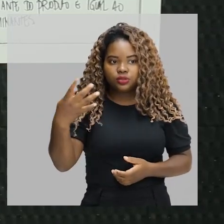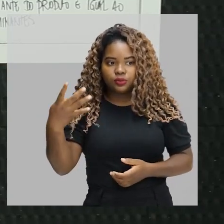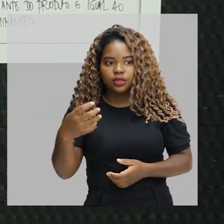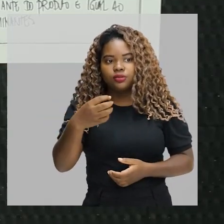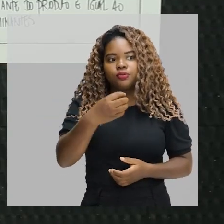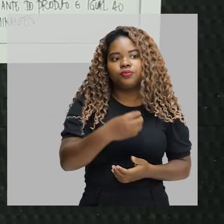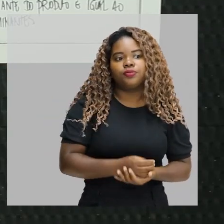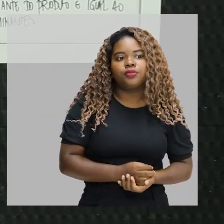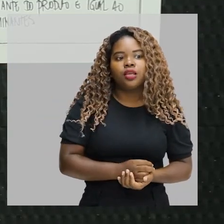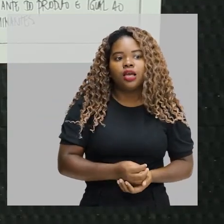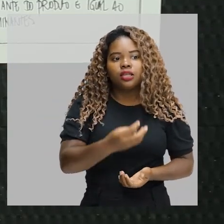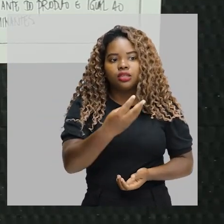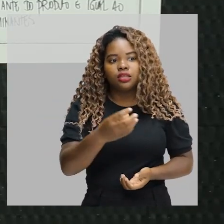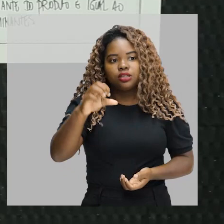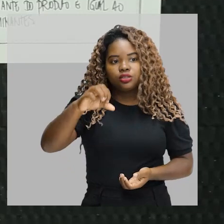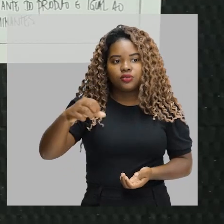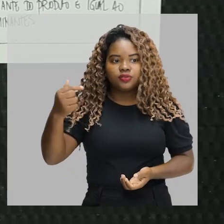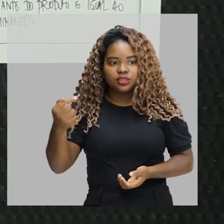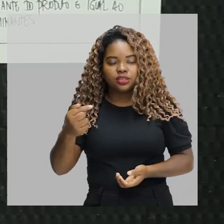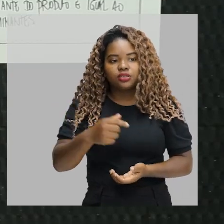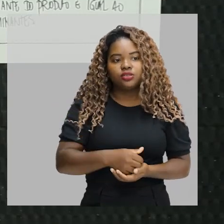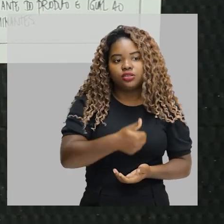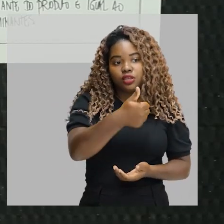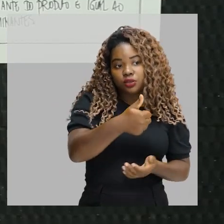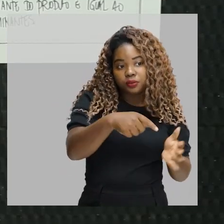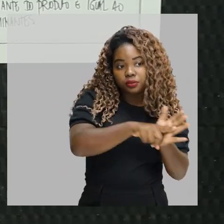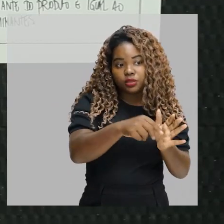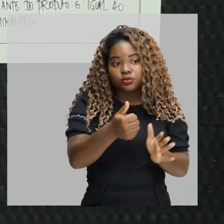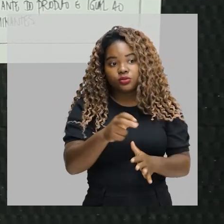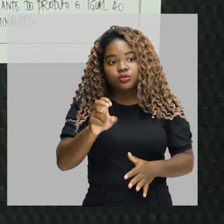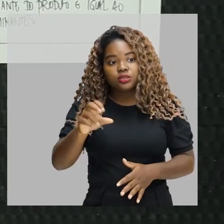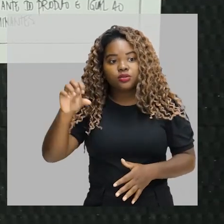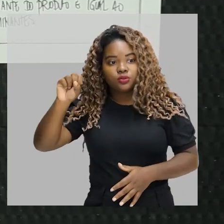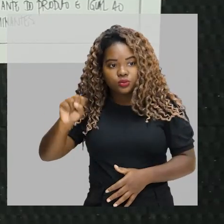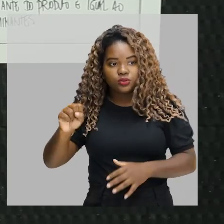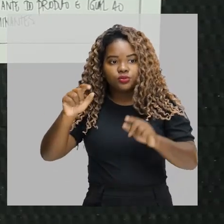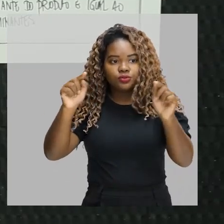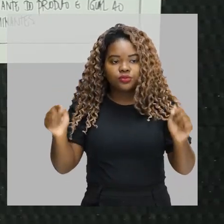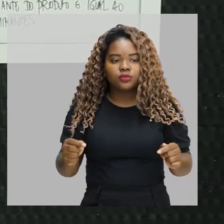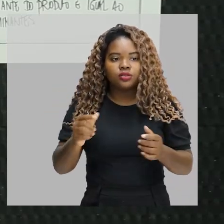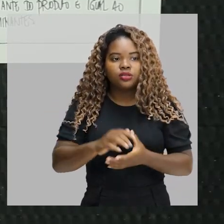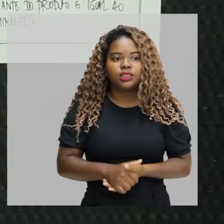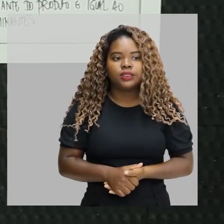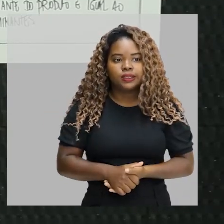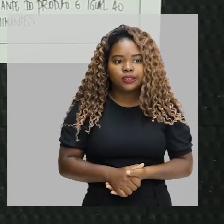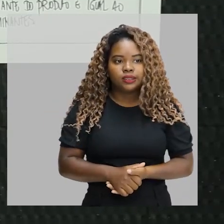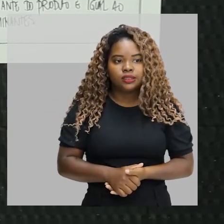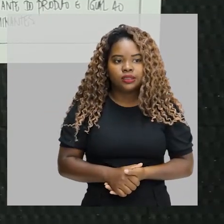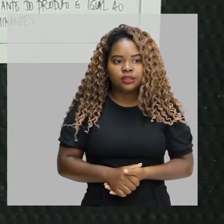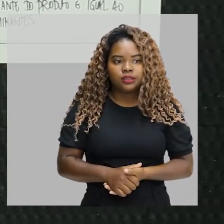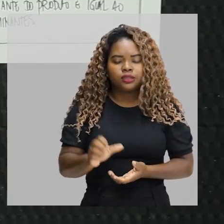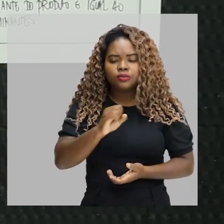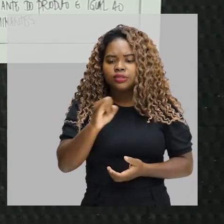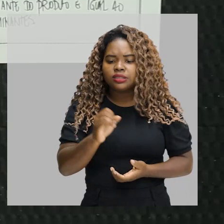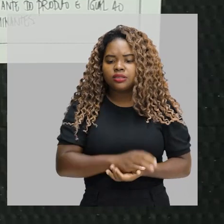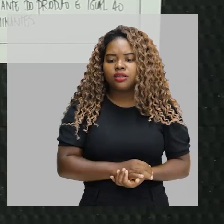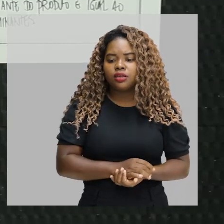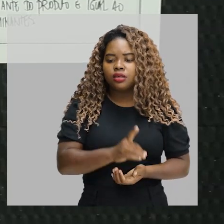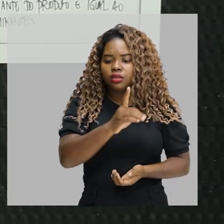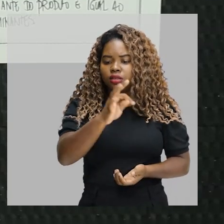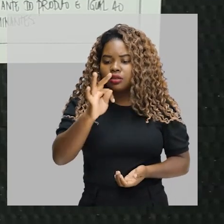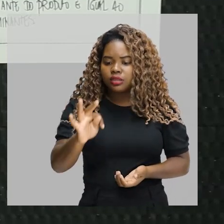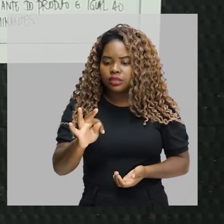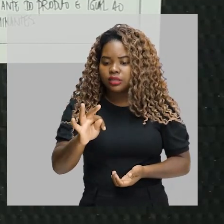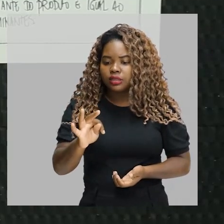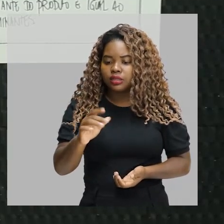Certo? Então, eu tenho A e tenho a transposta de A. Então, nesse caso, se a determinante da matriz A for um